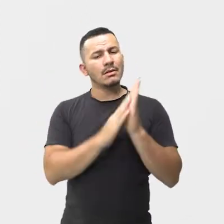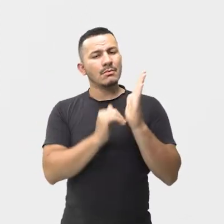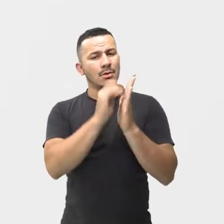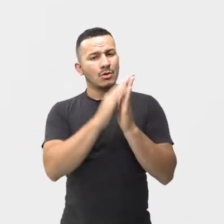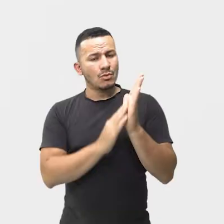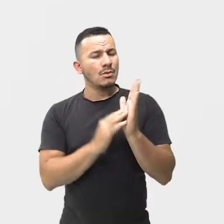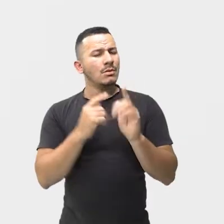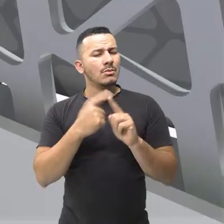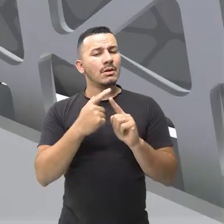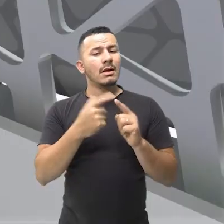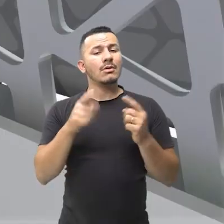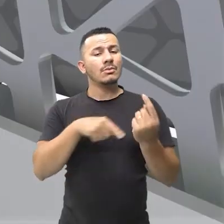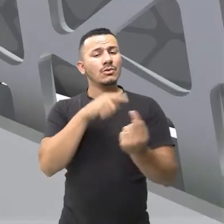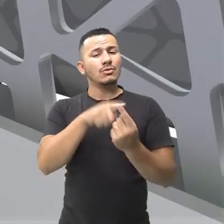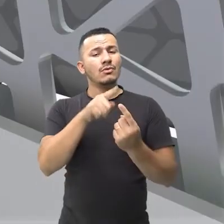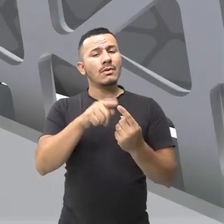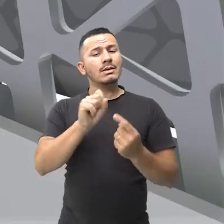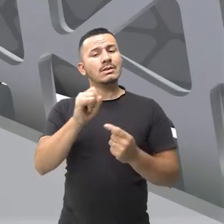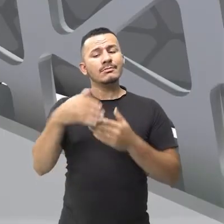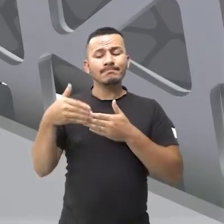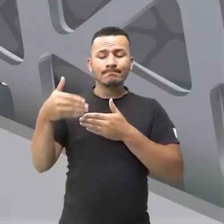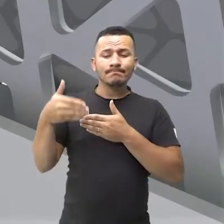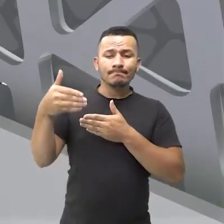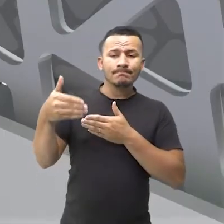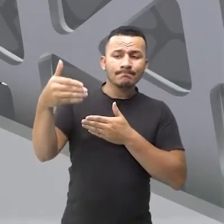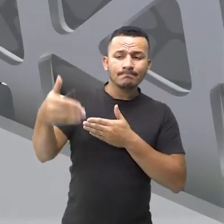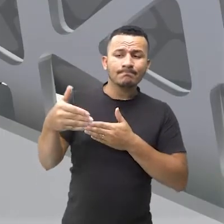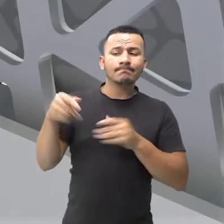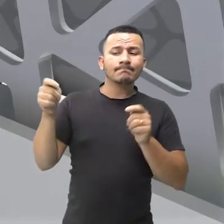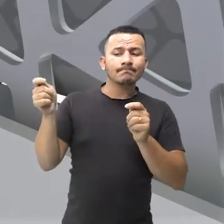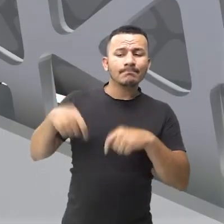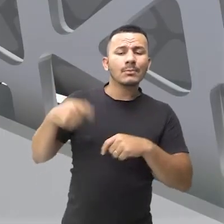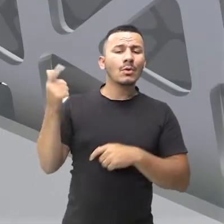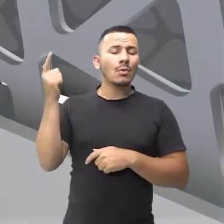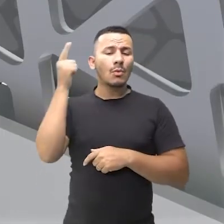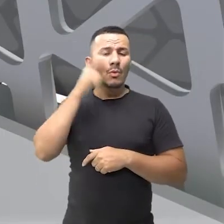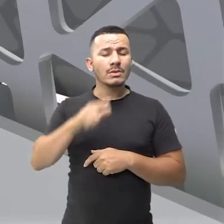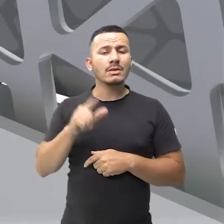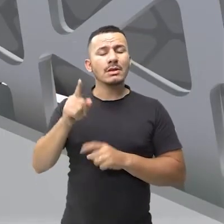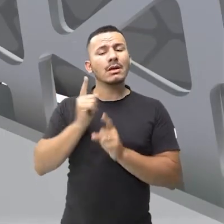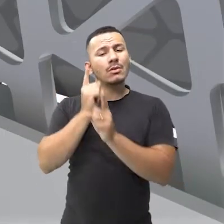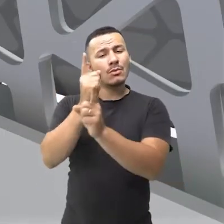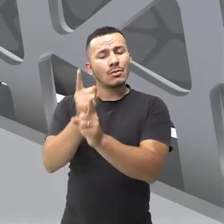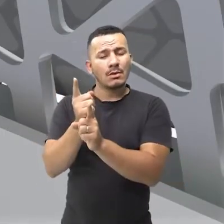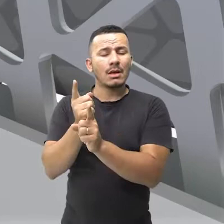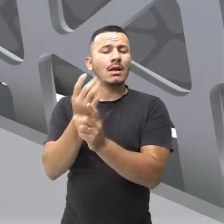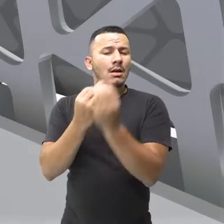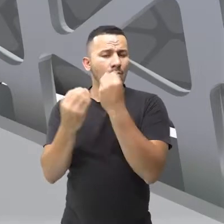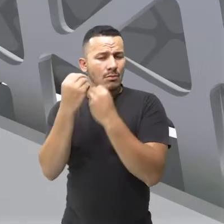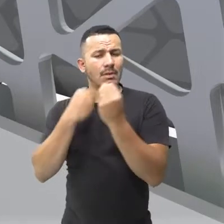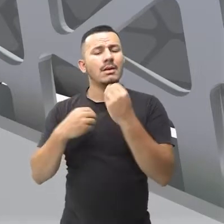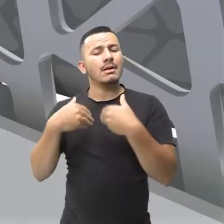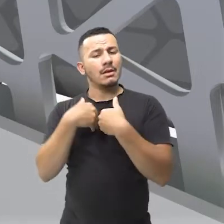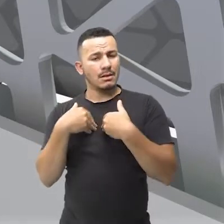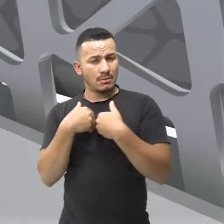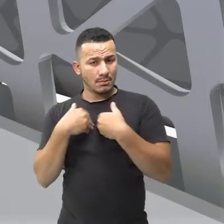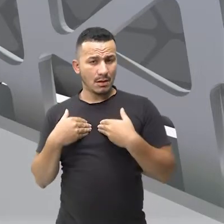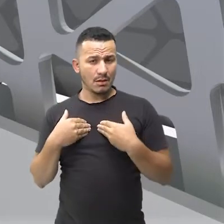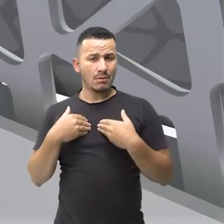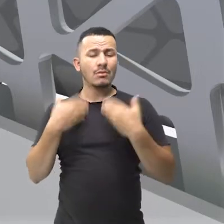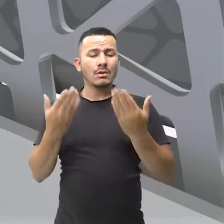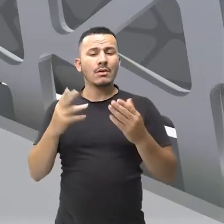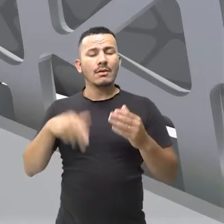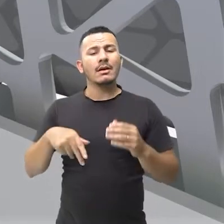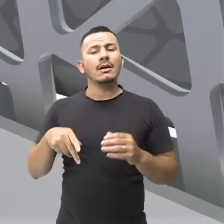porque eles acreditavam que pintando eles encontrariam esses animais. Então fazia parte